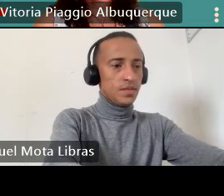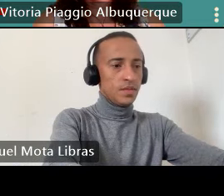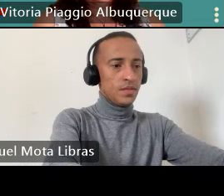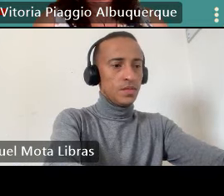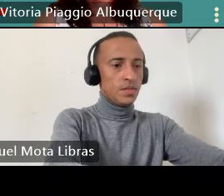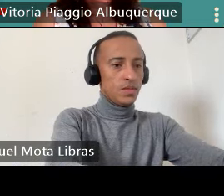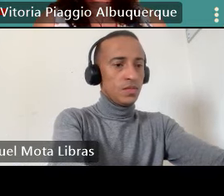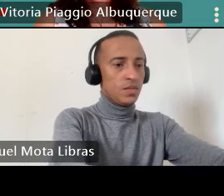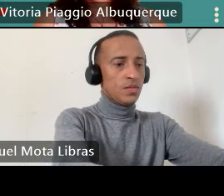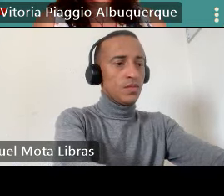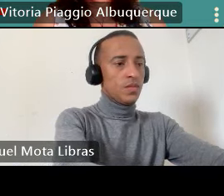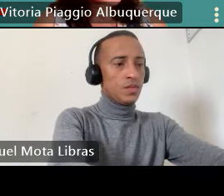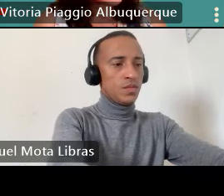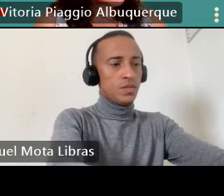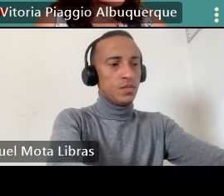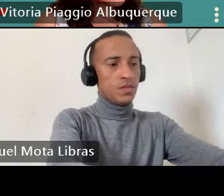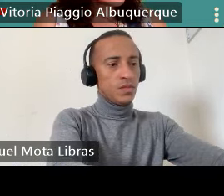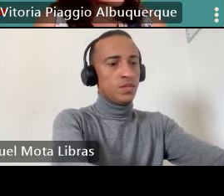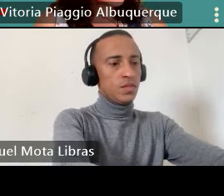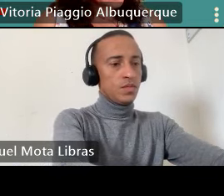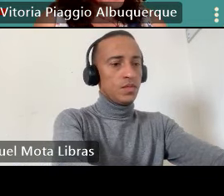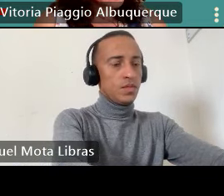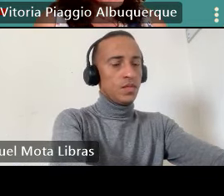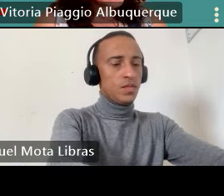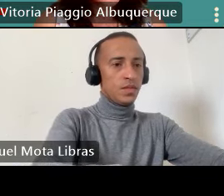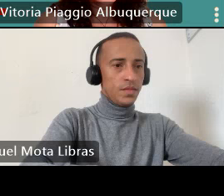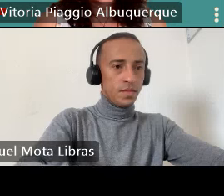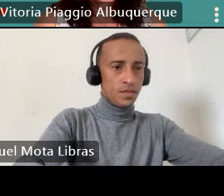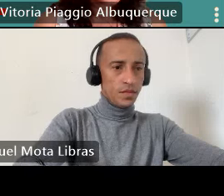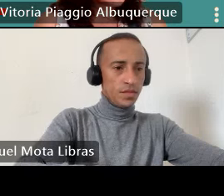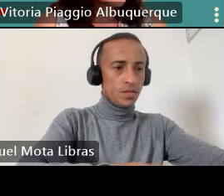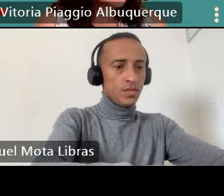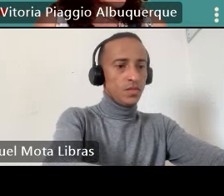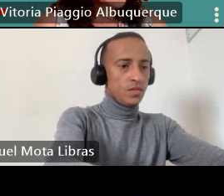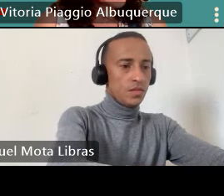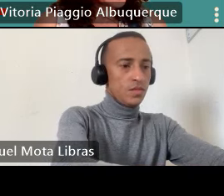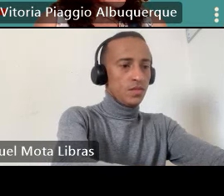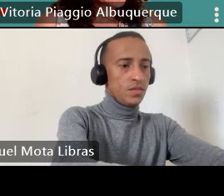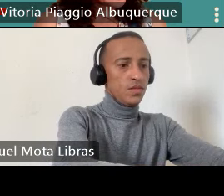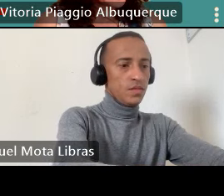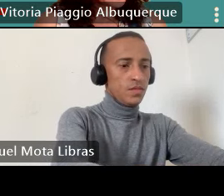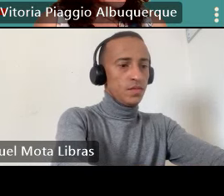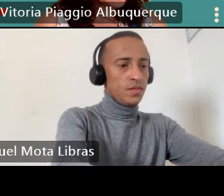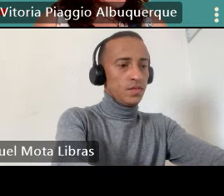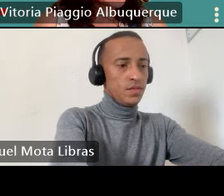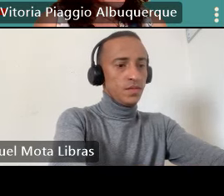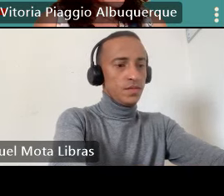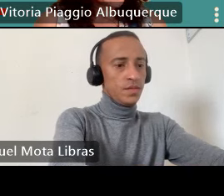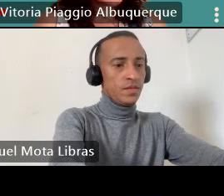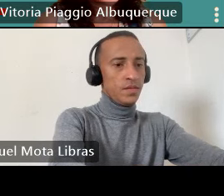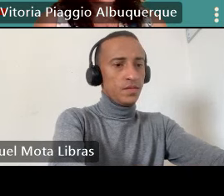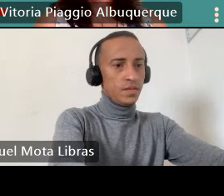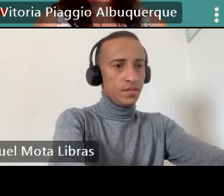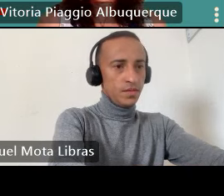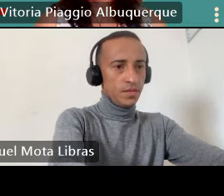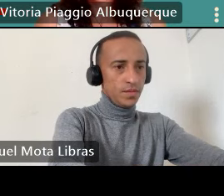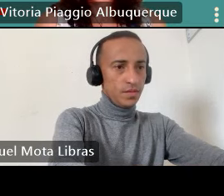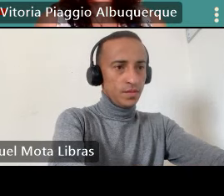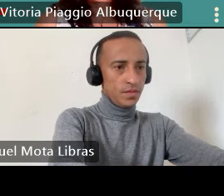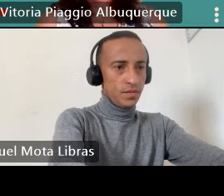Judiciários tem o ministério público tem a sociedade tem o cidadão né então é o tempo inteiro a gente tá sendo questionado pelas Nossas